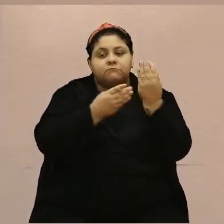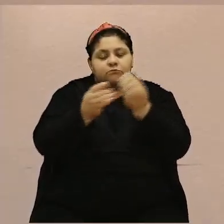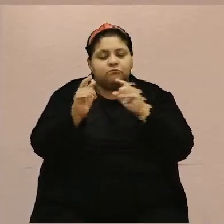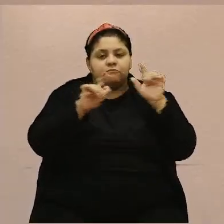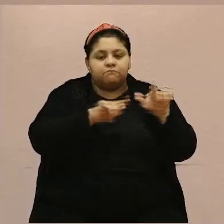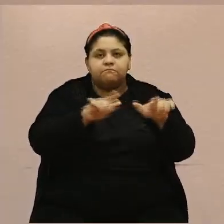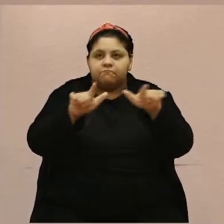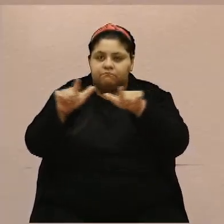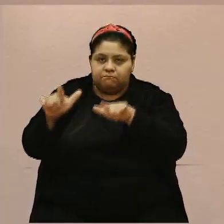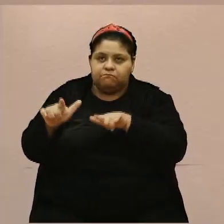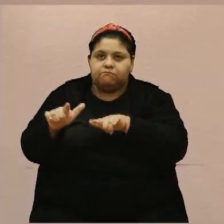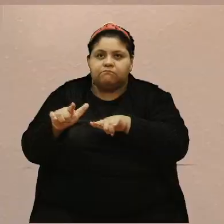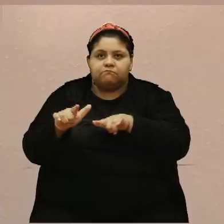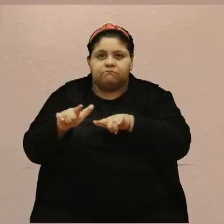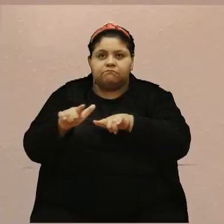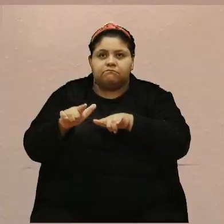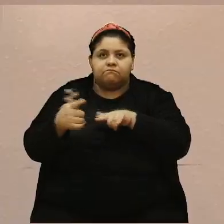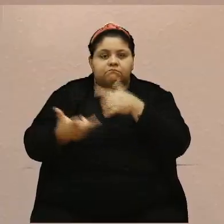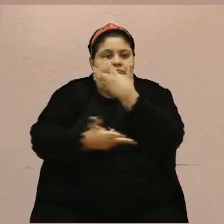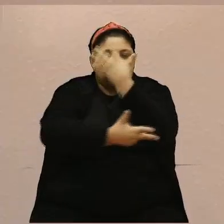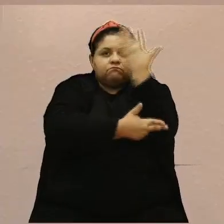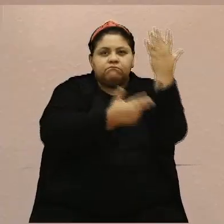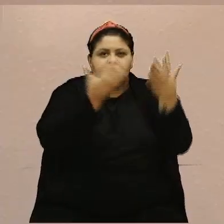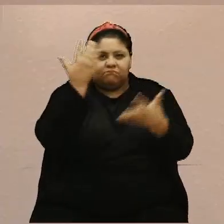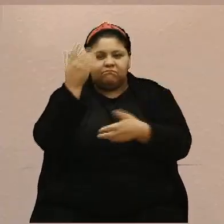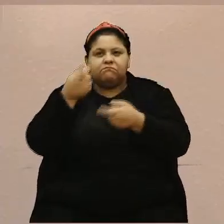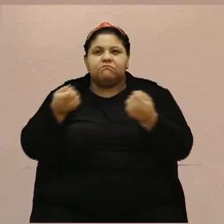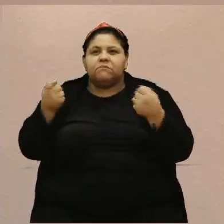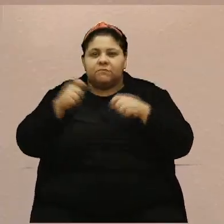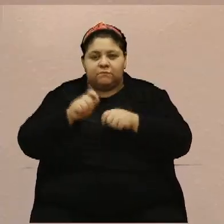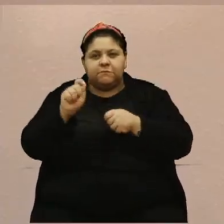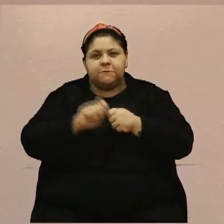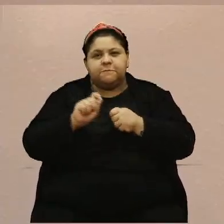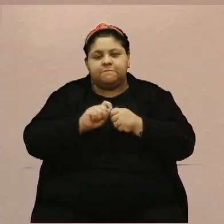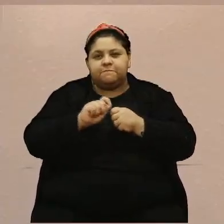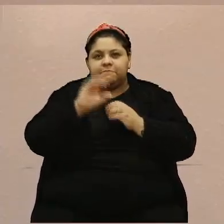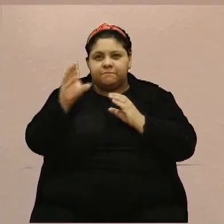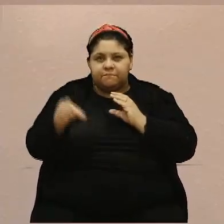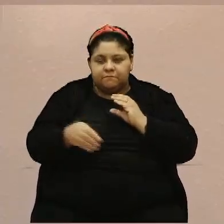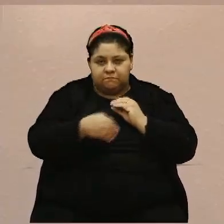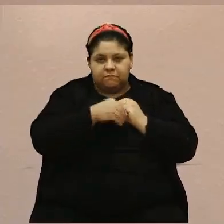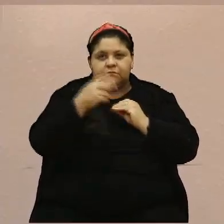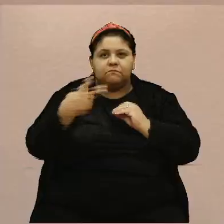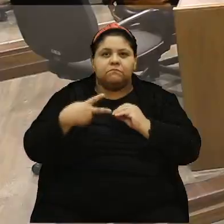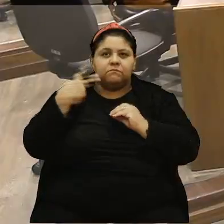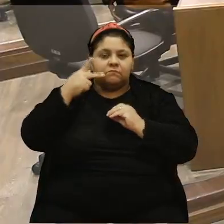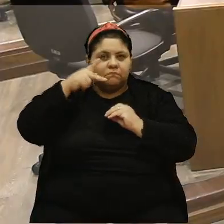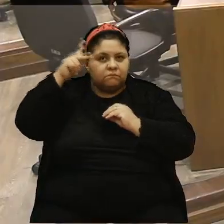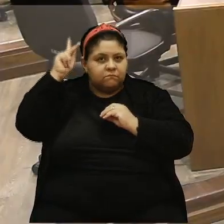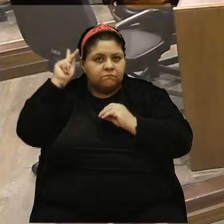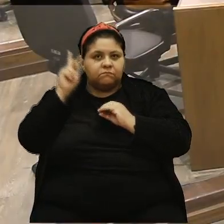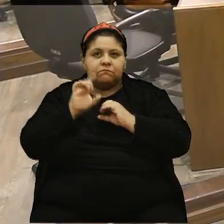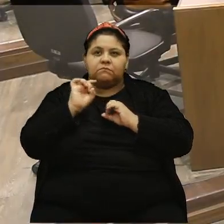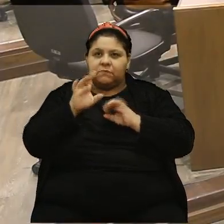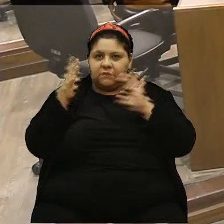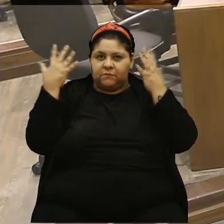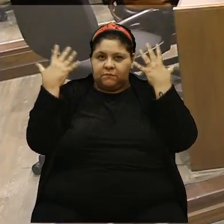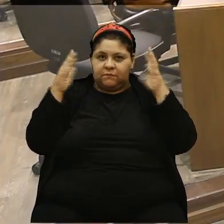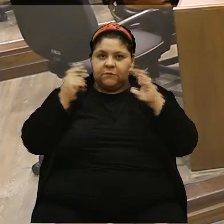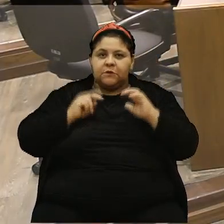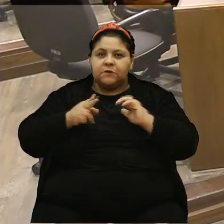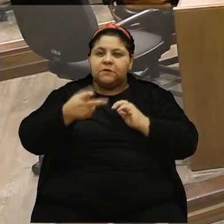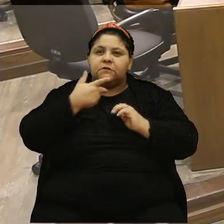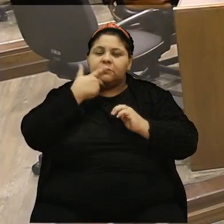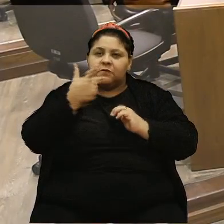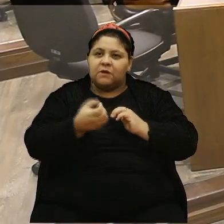locais com a poda de árvore que precisa ser realizada. Seu à parte, vereador Iago. Não, só parabenizar, sempre dizendo que é bom